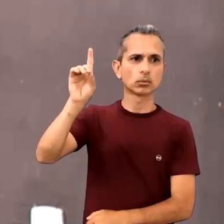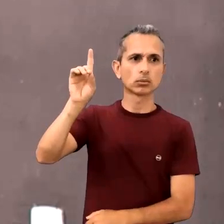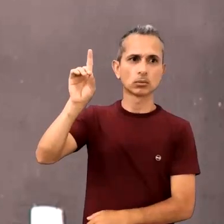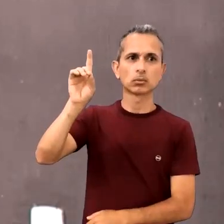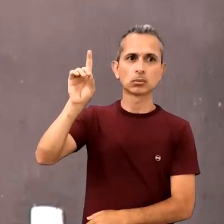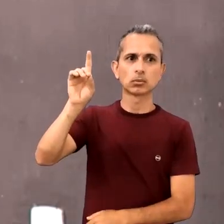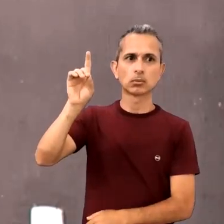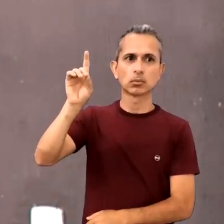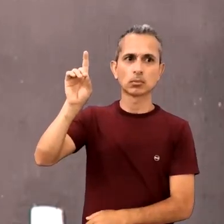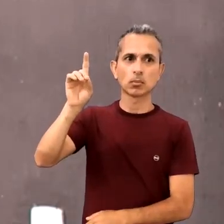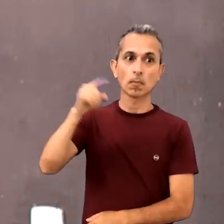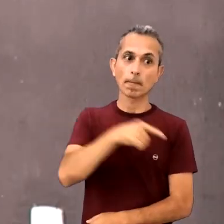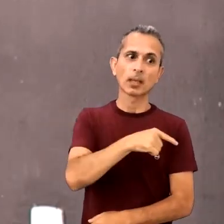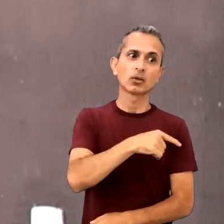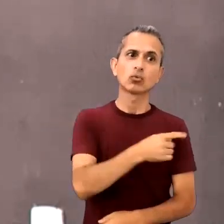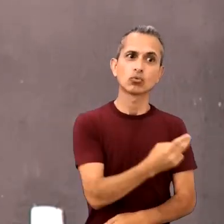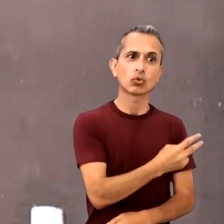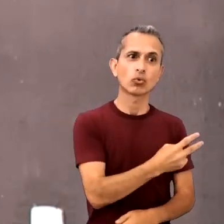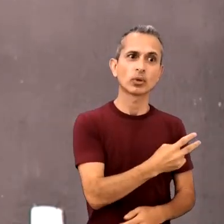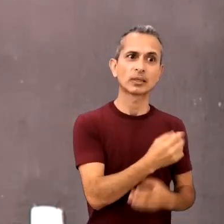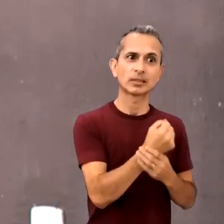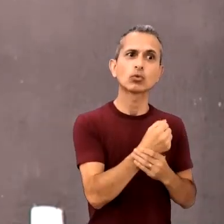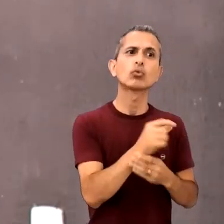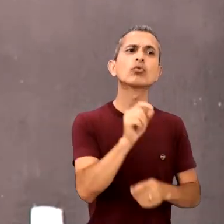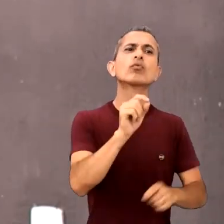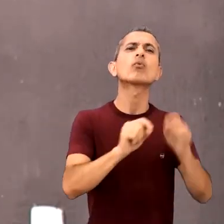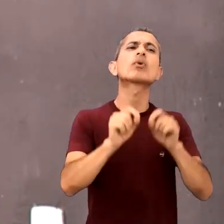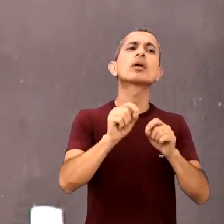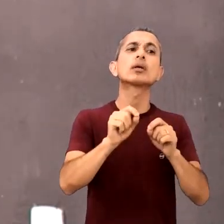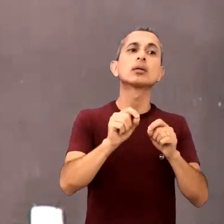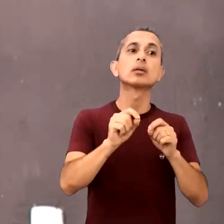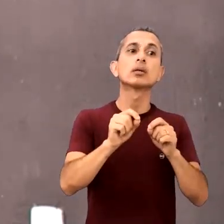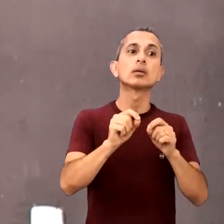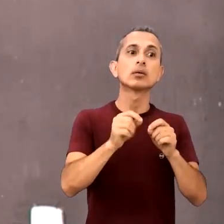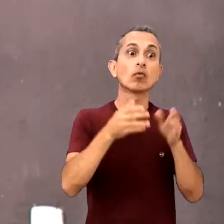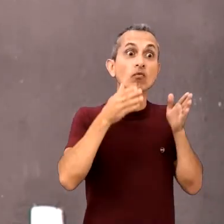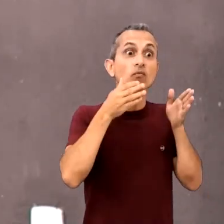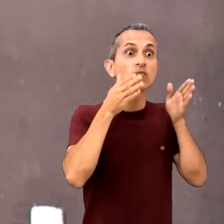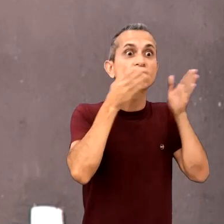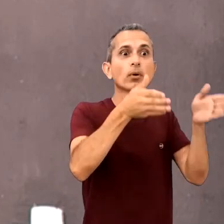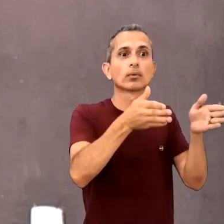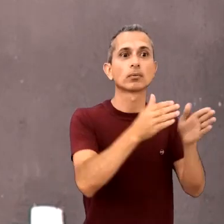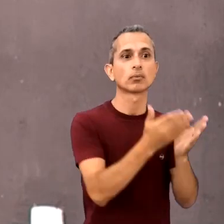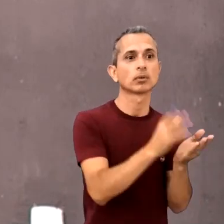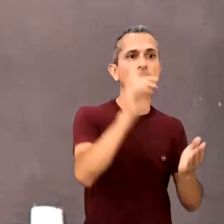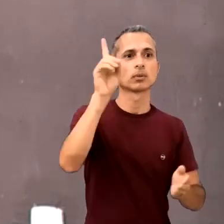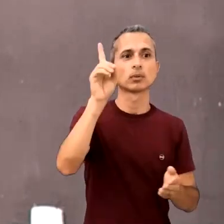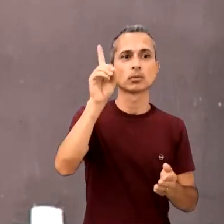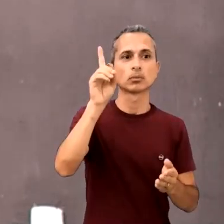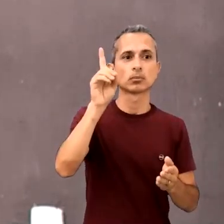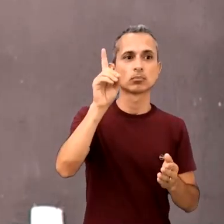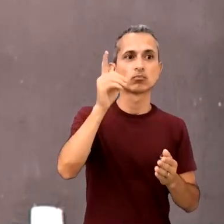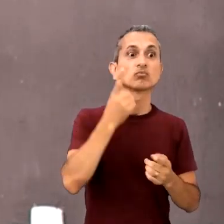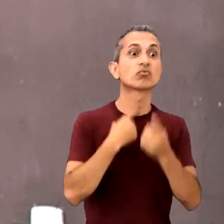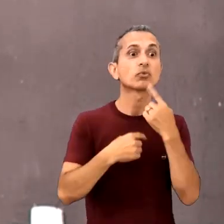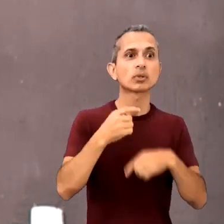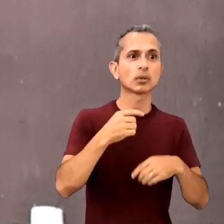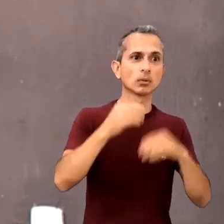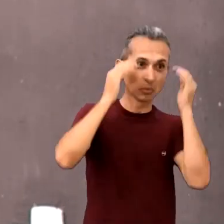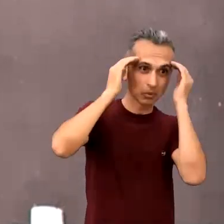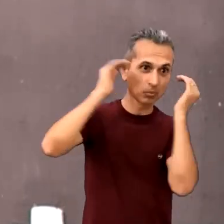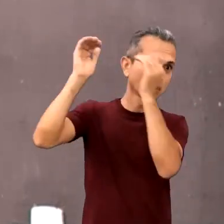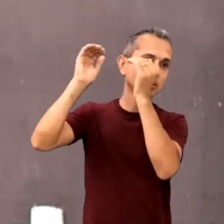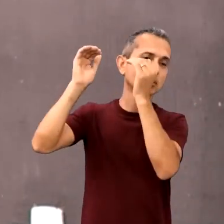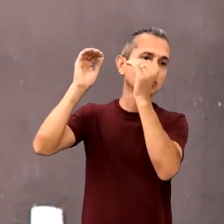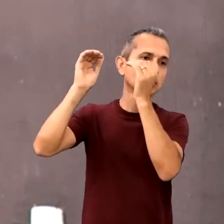esse casal aqui seguro era o foco que eles tinham na palavra. A obediência que tinham